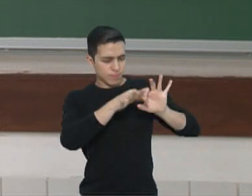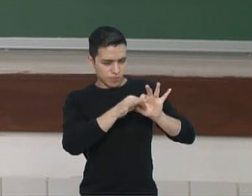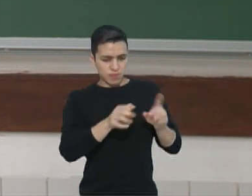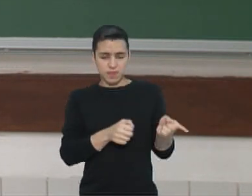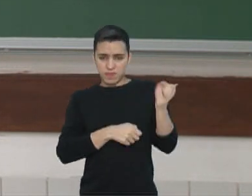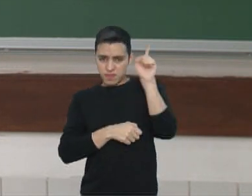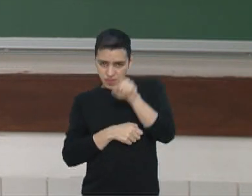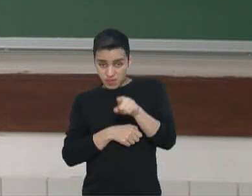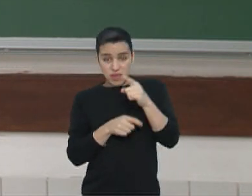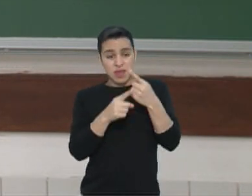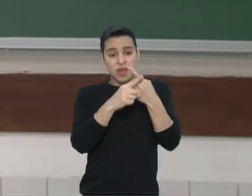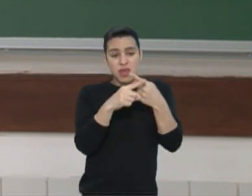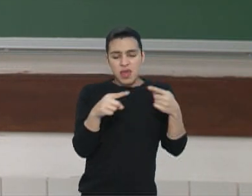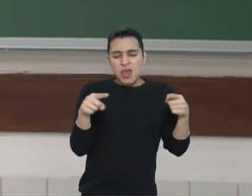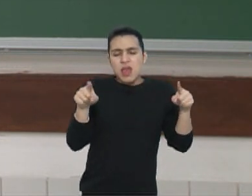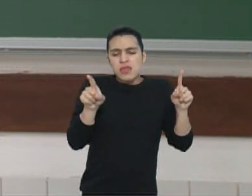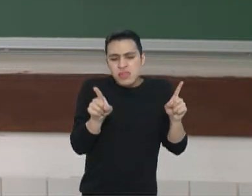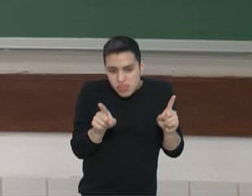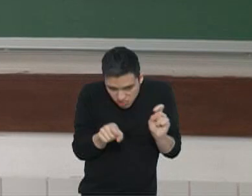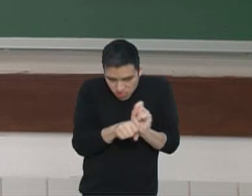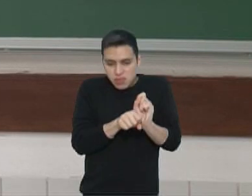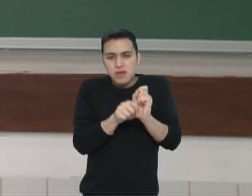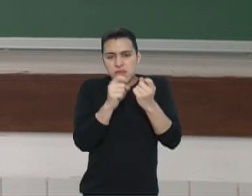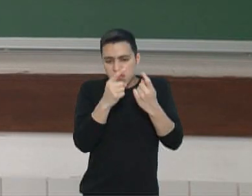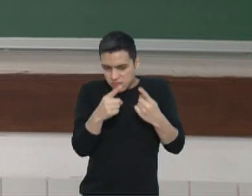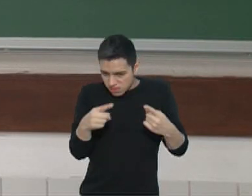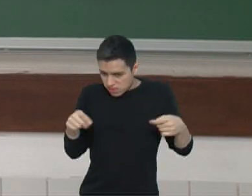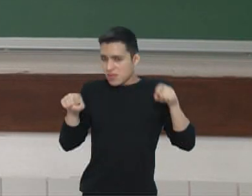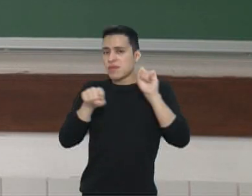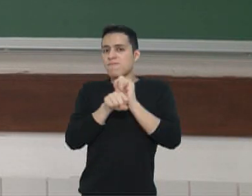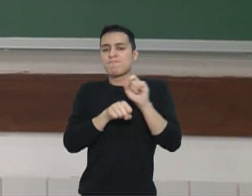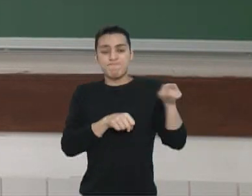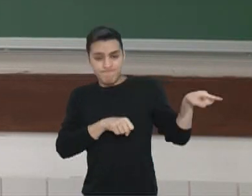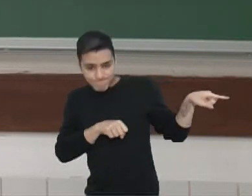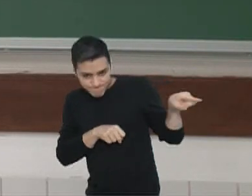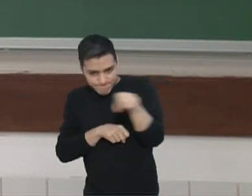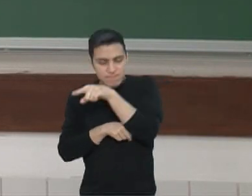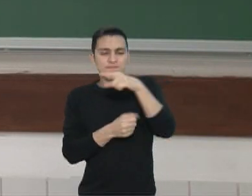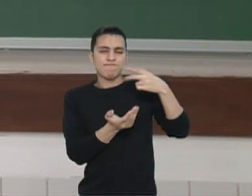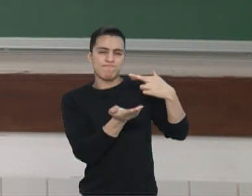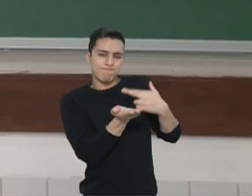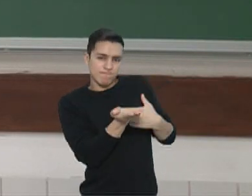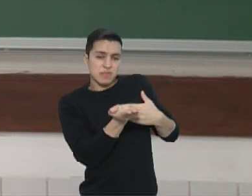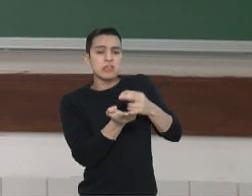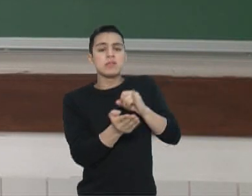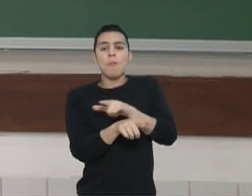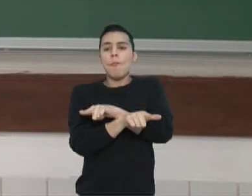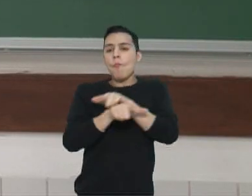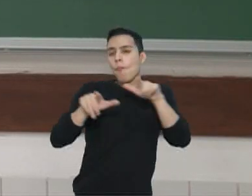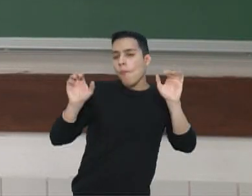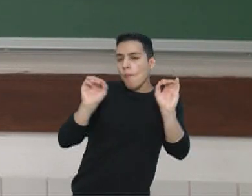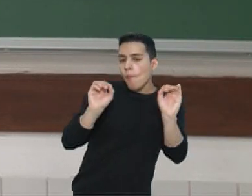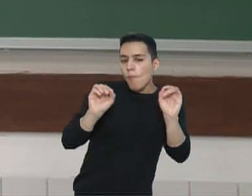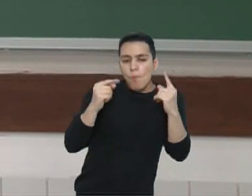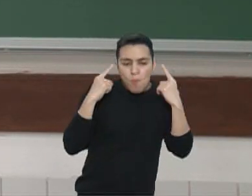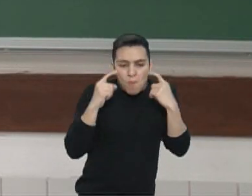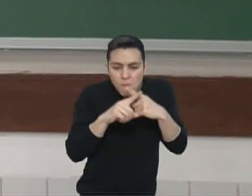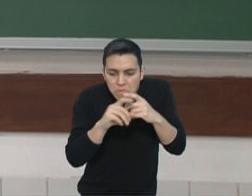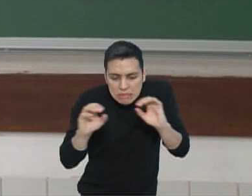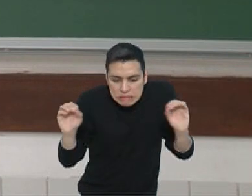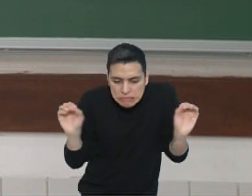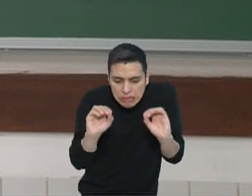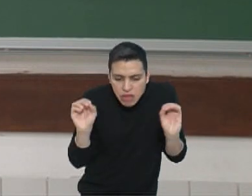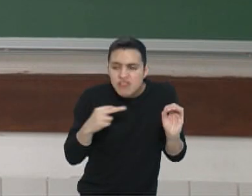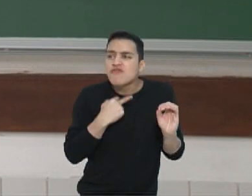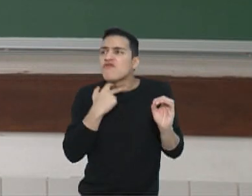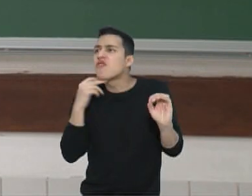ainda quando as notas vão acontecer ou quando elas vão ser pausadas, quando vai ter a ausência da nota de um instrumento ou de